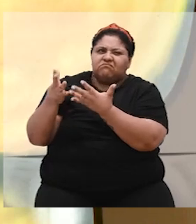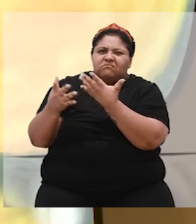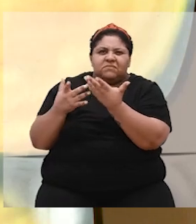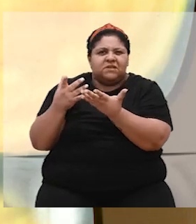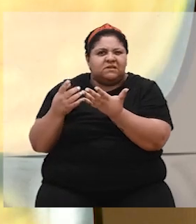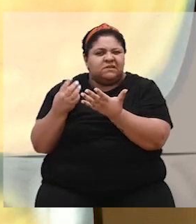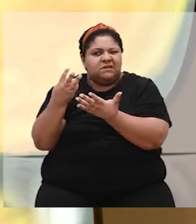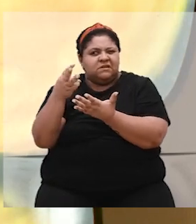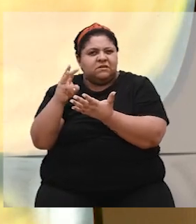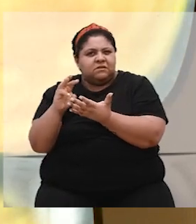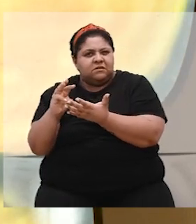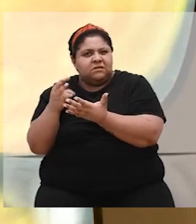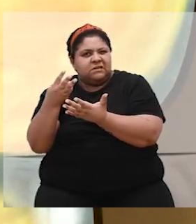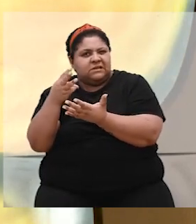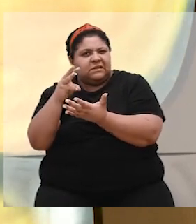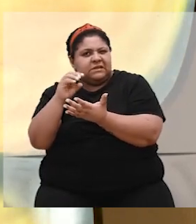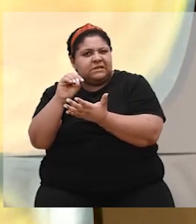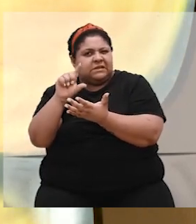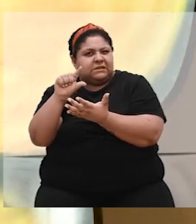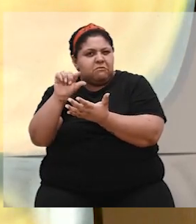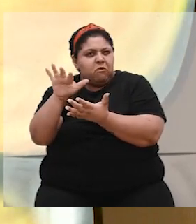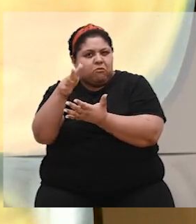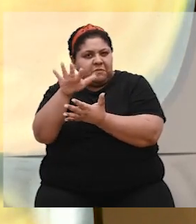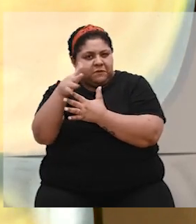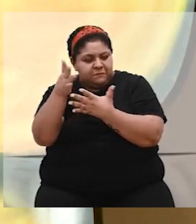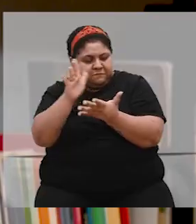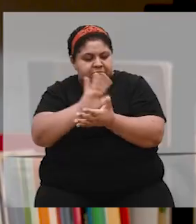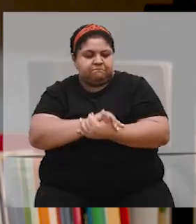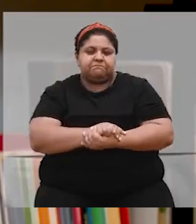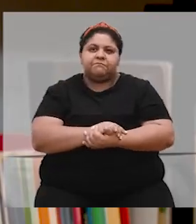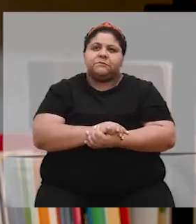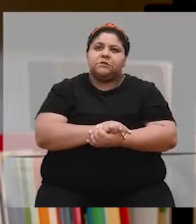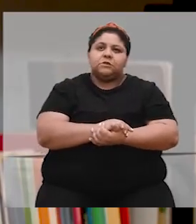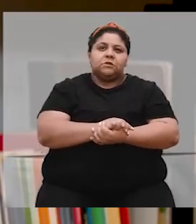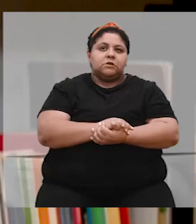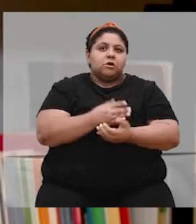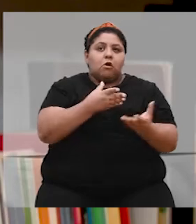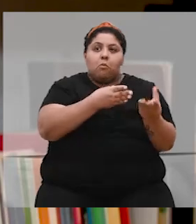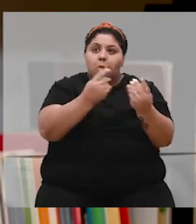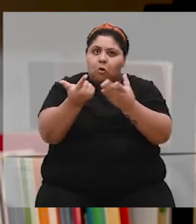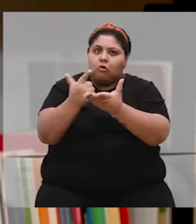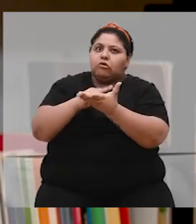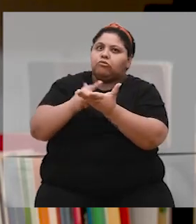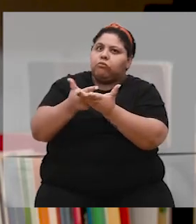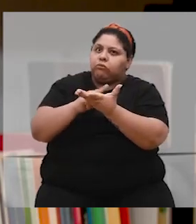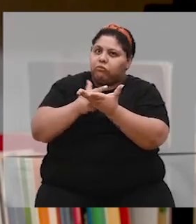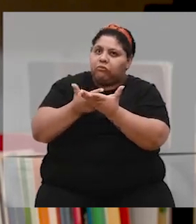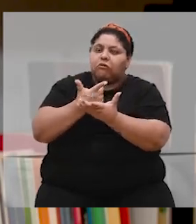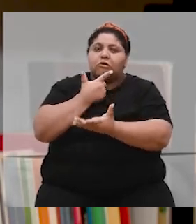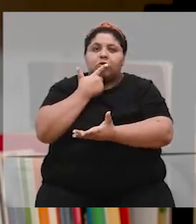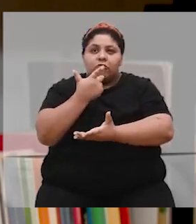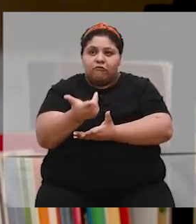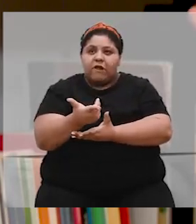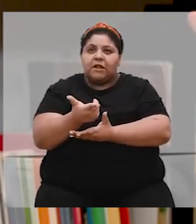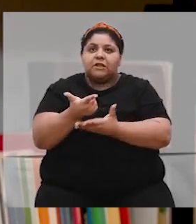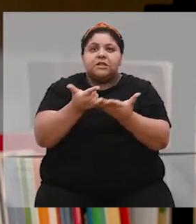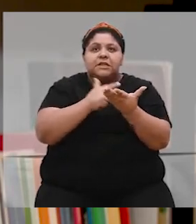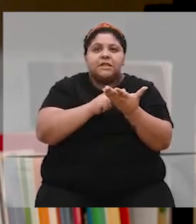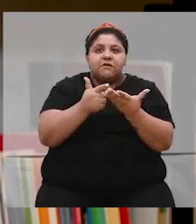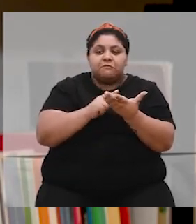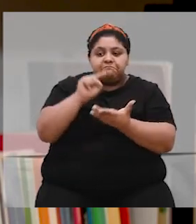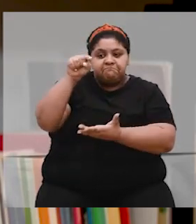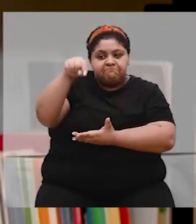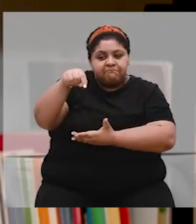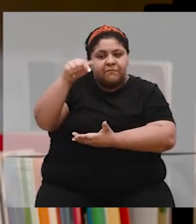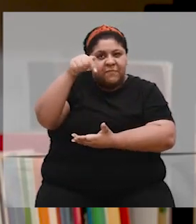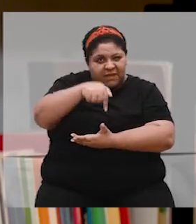aí uns 30 e pouquinhos livros. É um acervo gigante, assim. E falando em acervo,